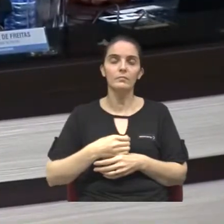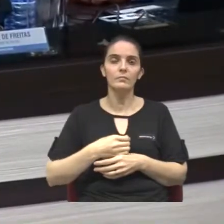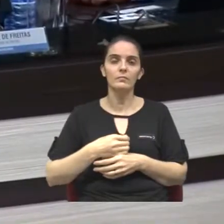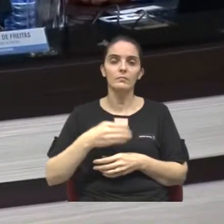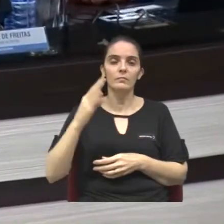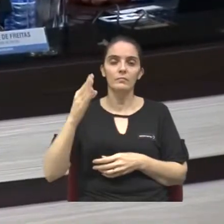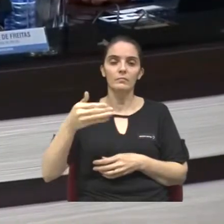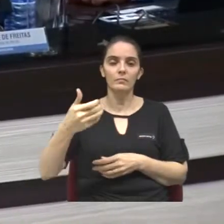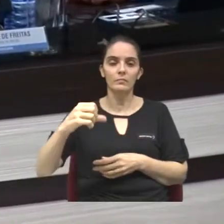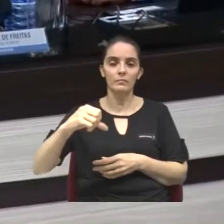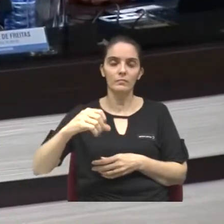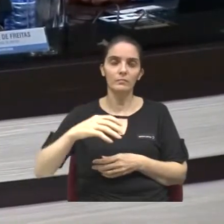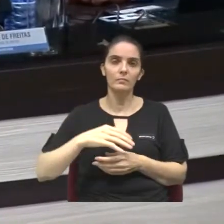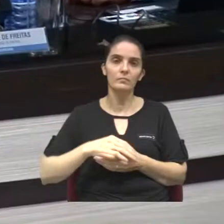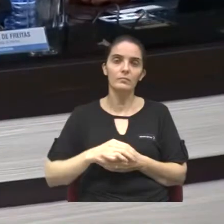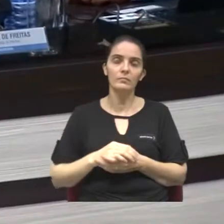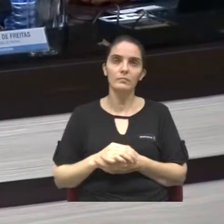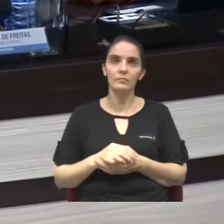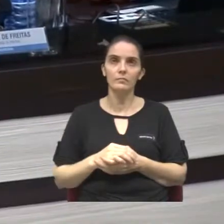921/2019.